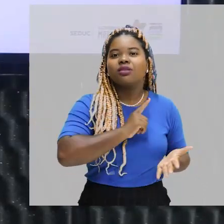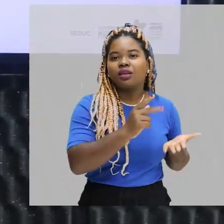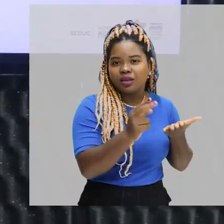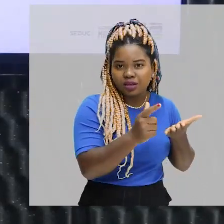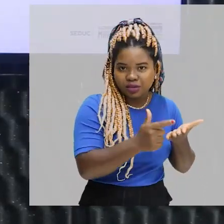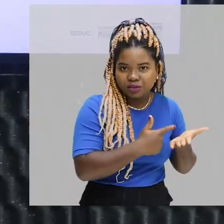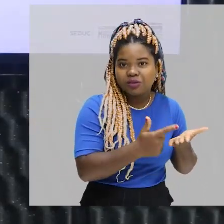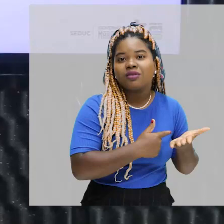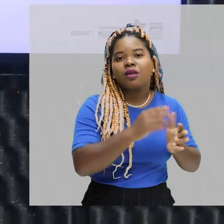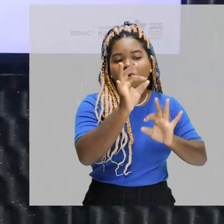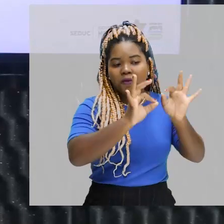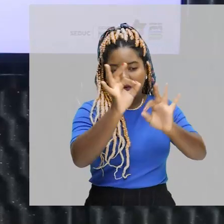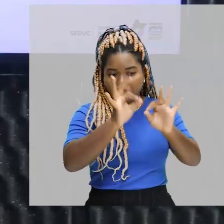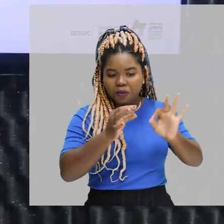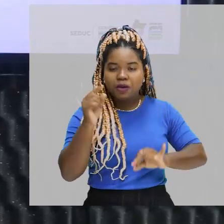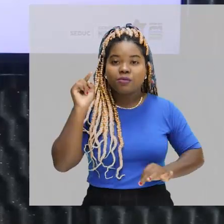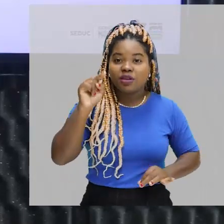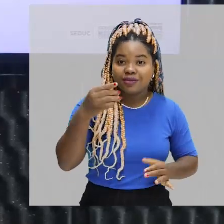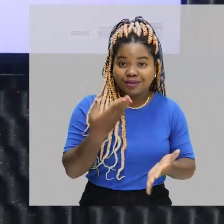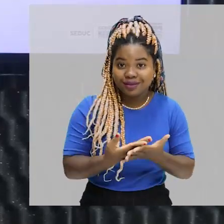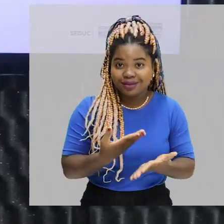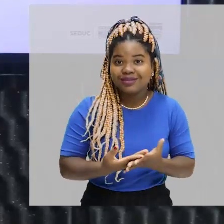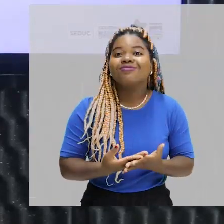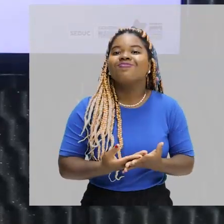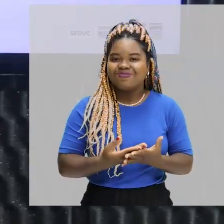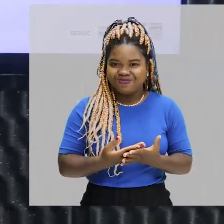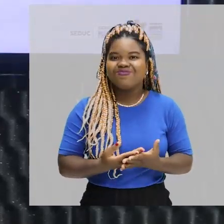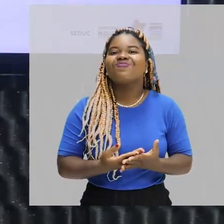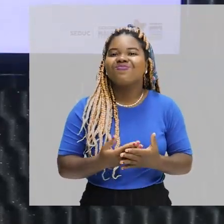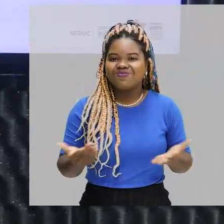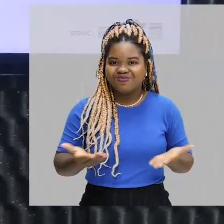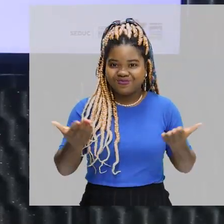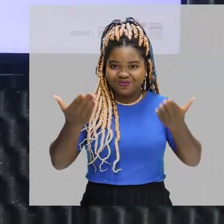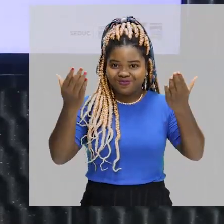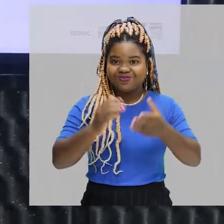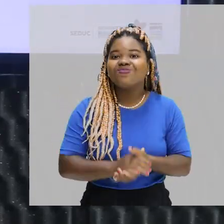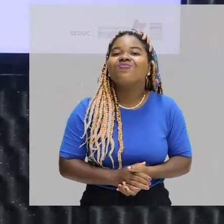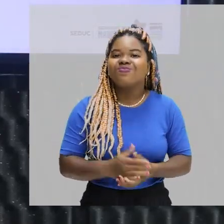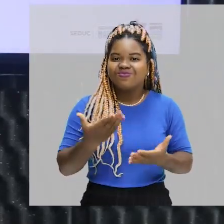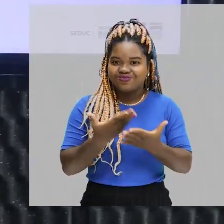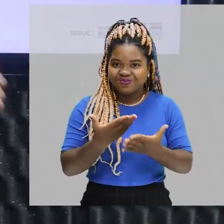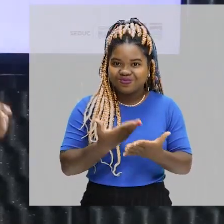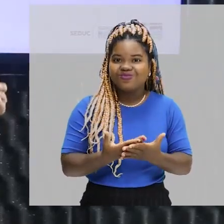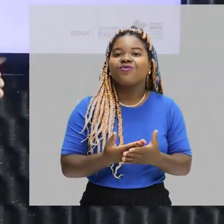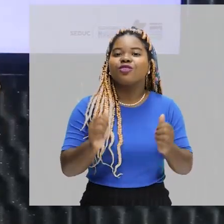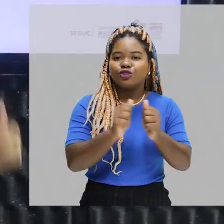bonitinhas, arrumadinhas para você estudar. Reforce com o seu professor